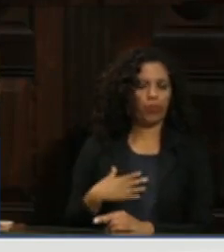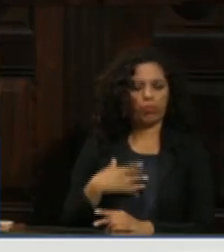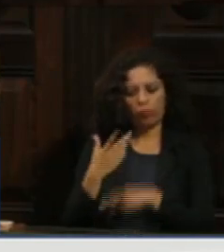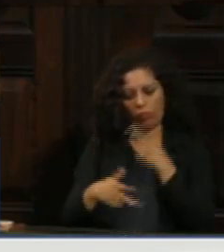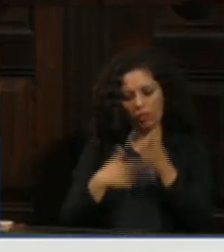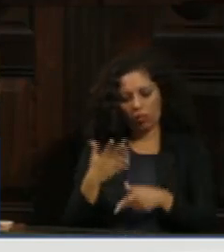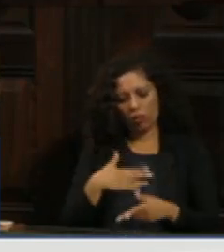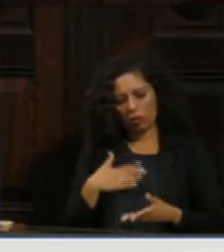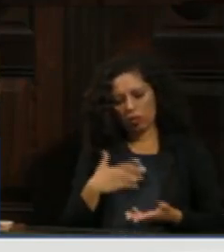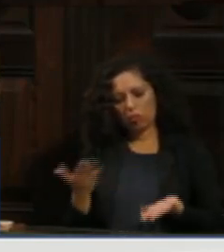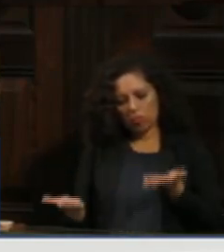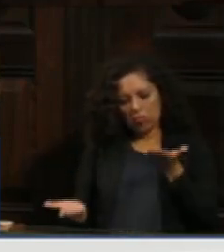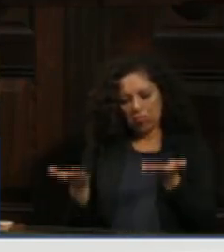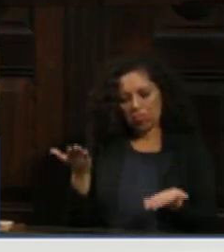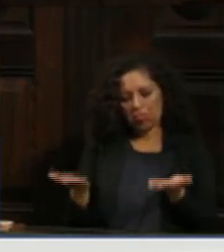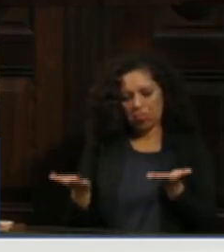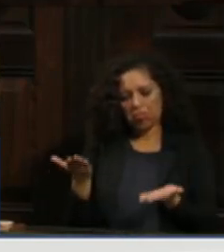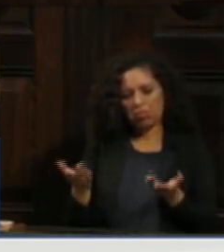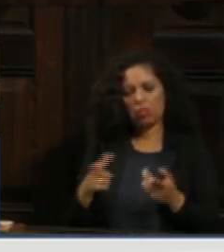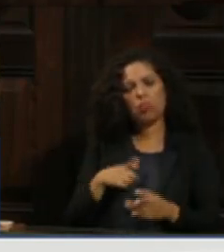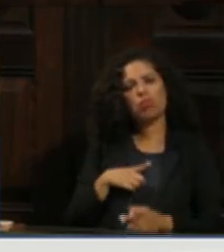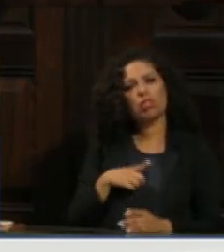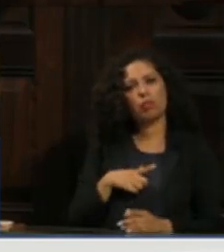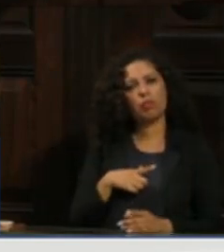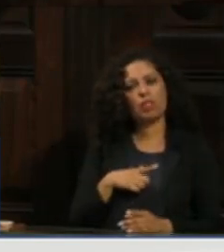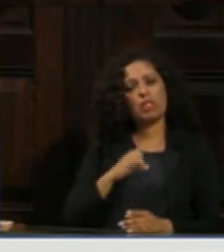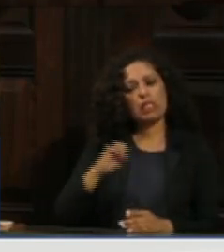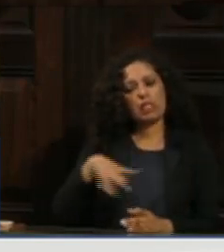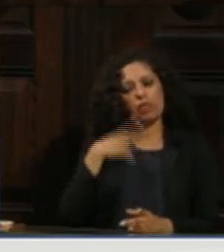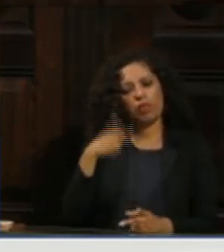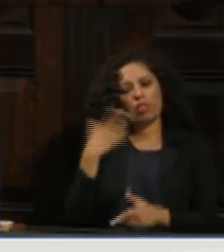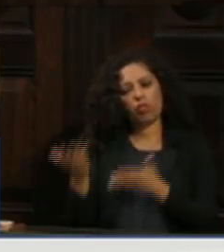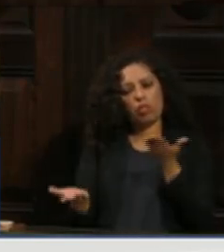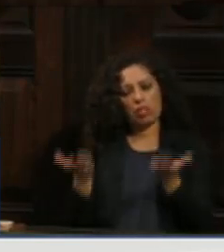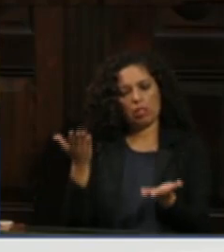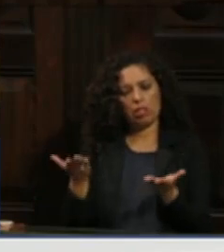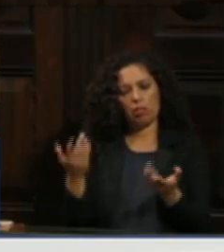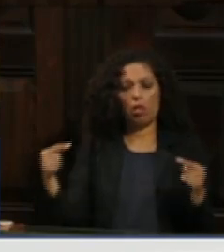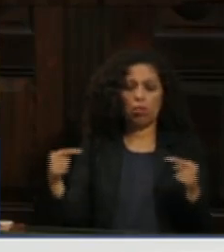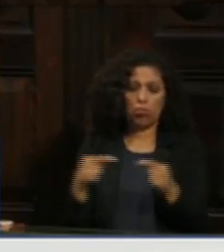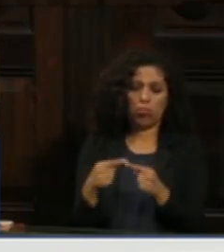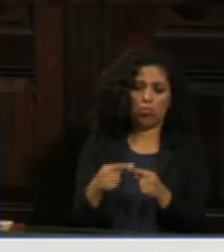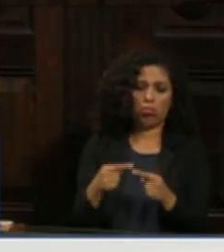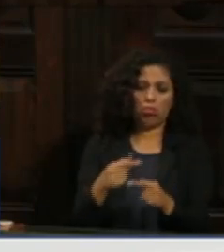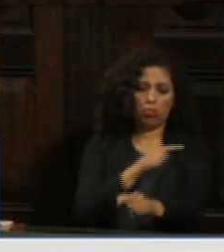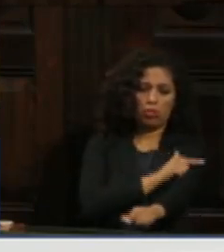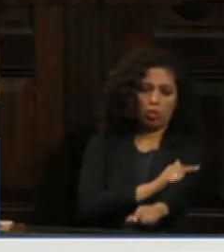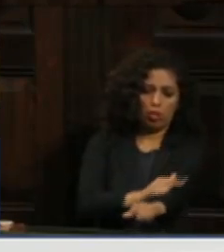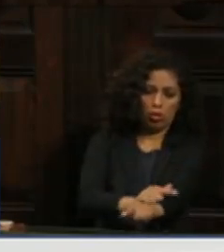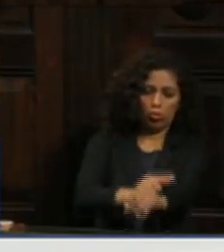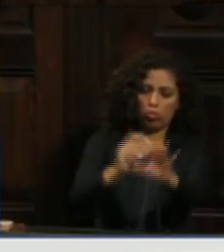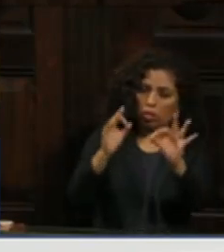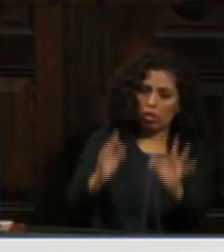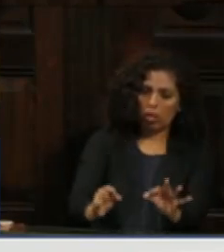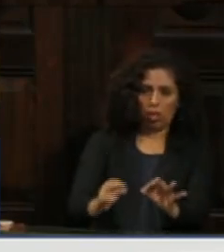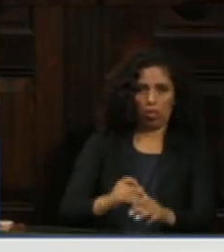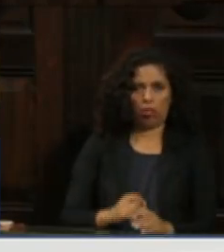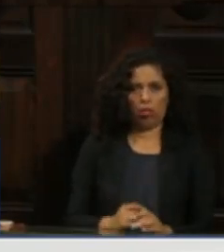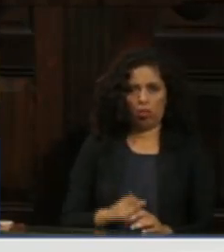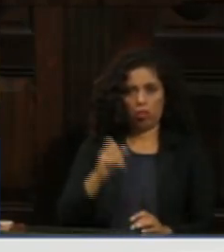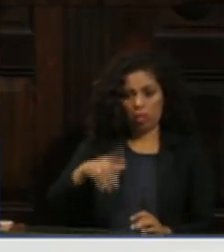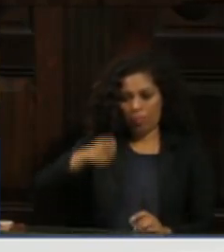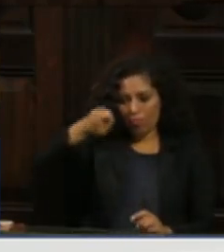representei. Posso dizer que fui ao encontro da população não só através de audiências públicas,